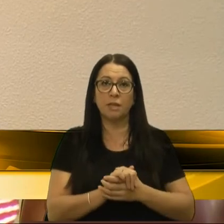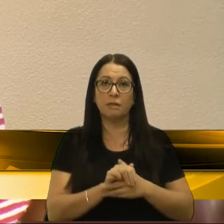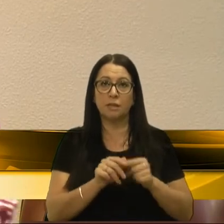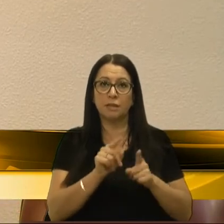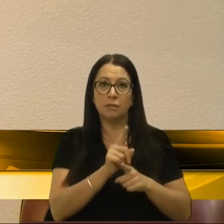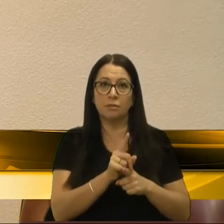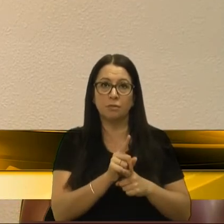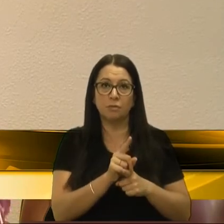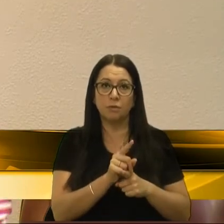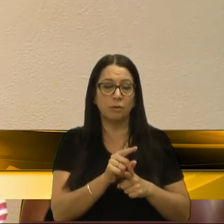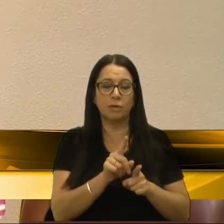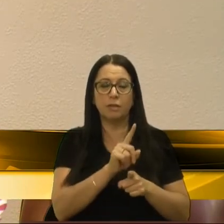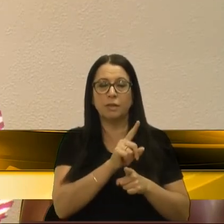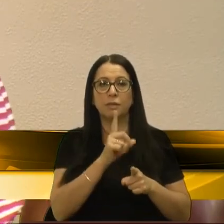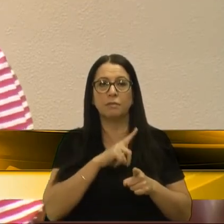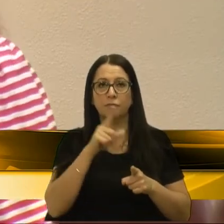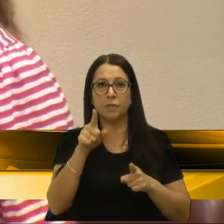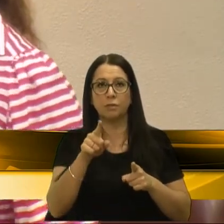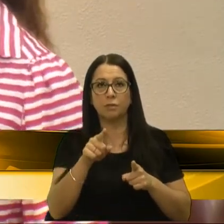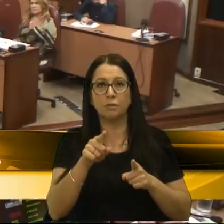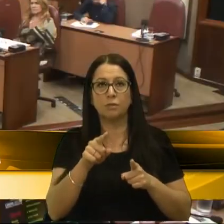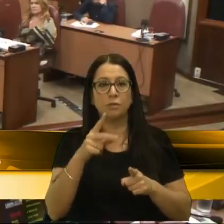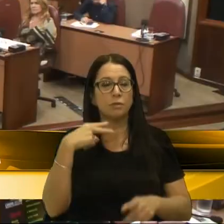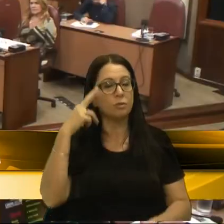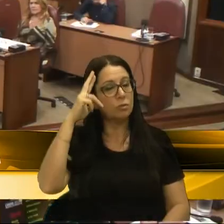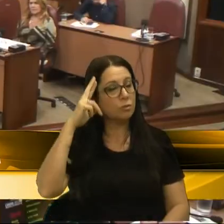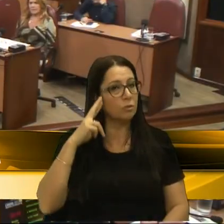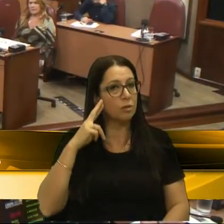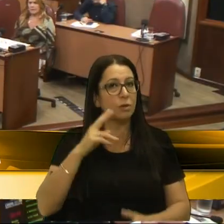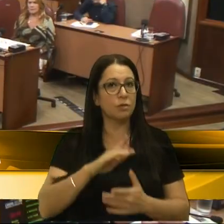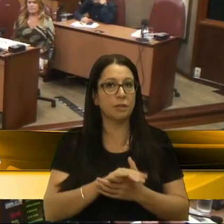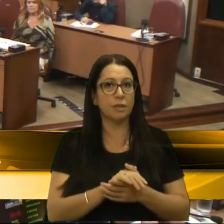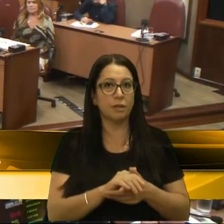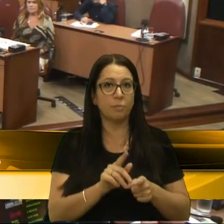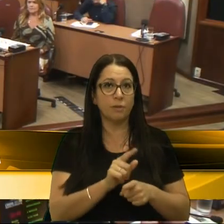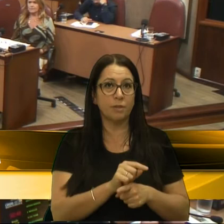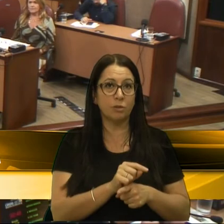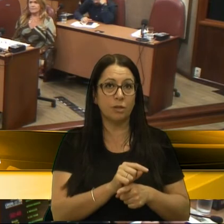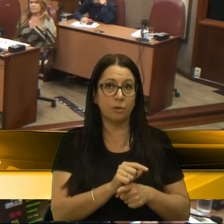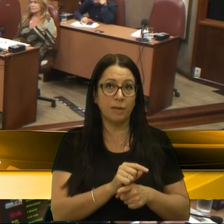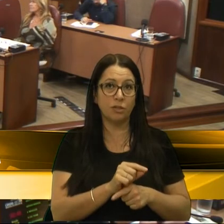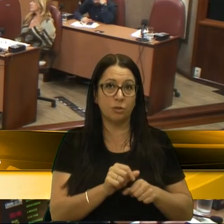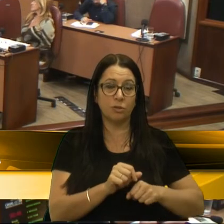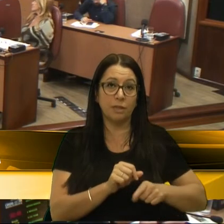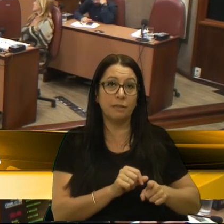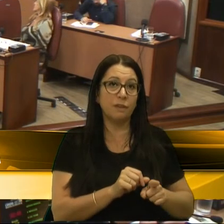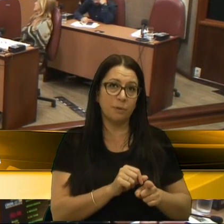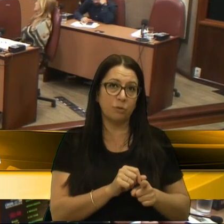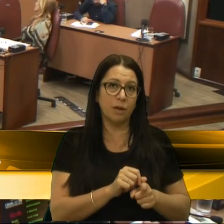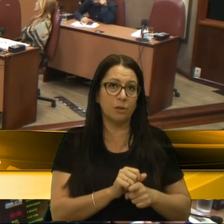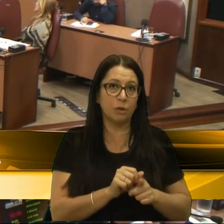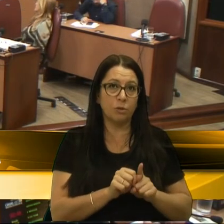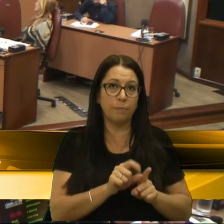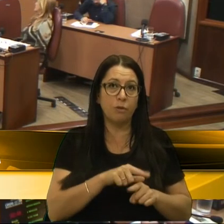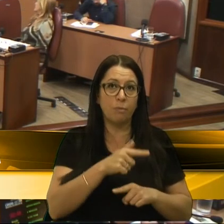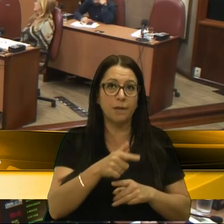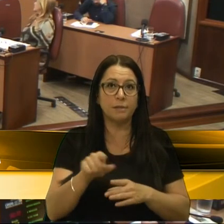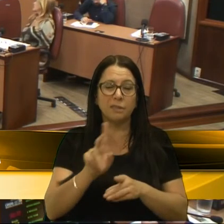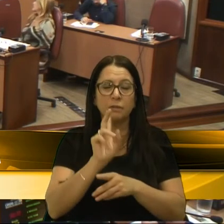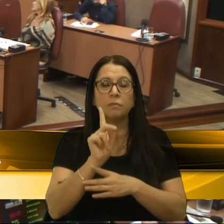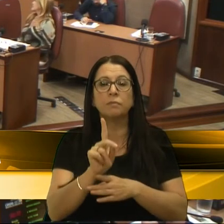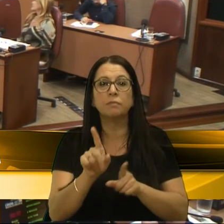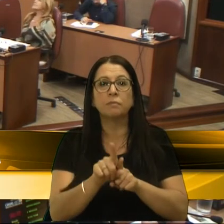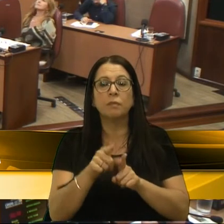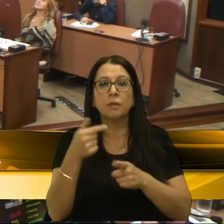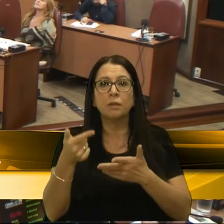da segurança. Seu à parte, vereador Rafael. Vereadora Tatiane, pontuar algumas questões que a senhora levantou,